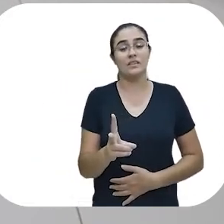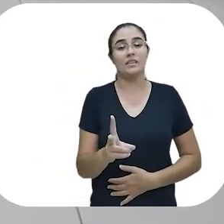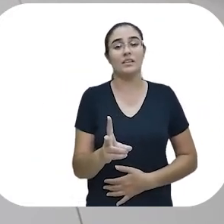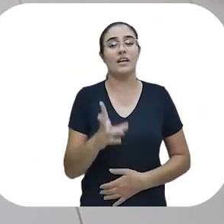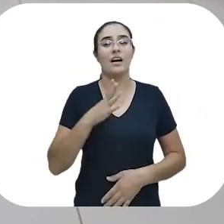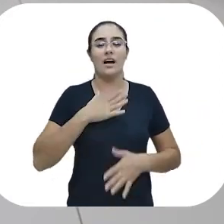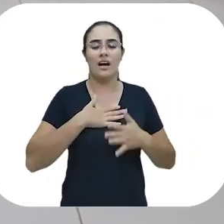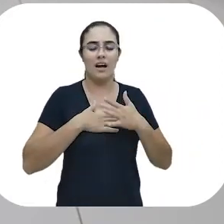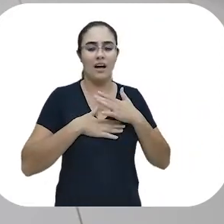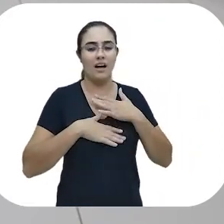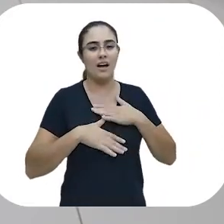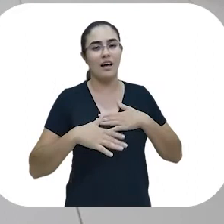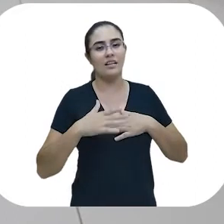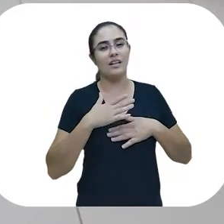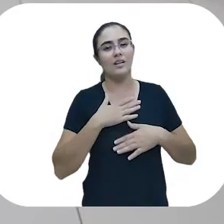serena, mas